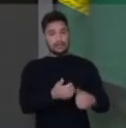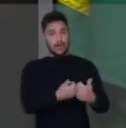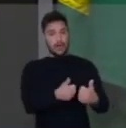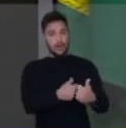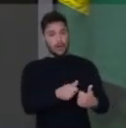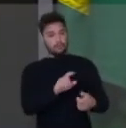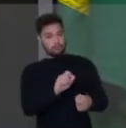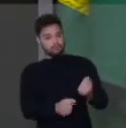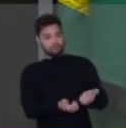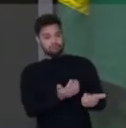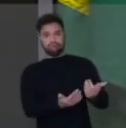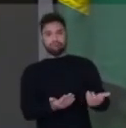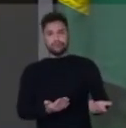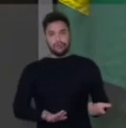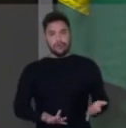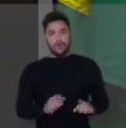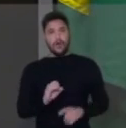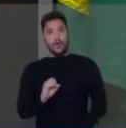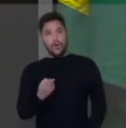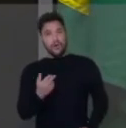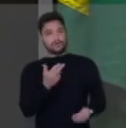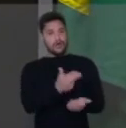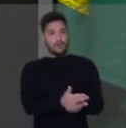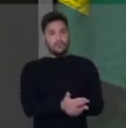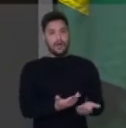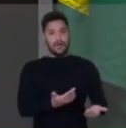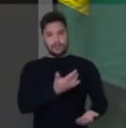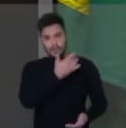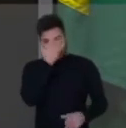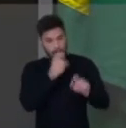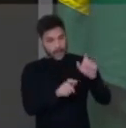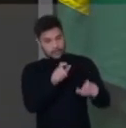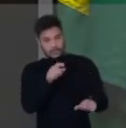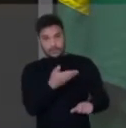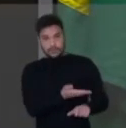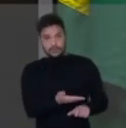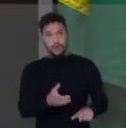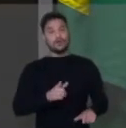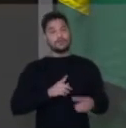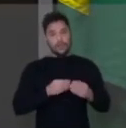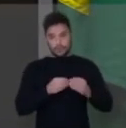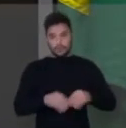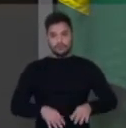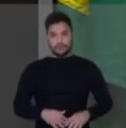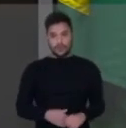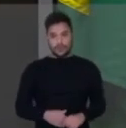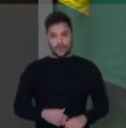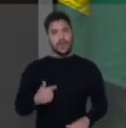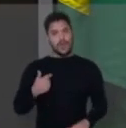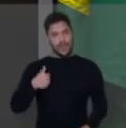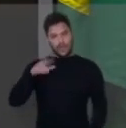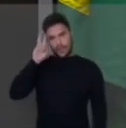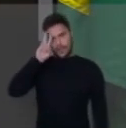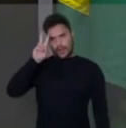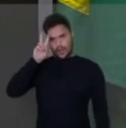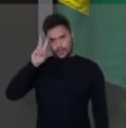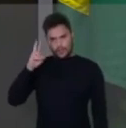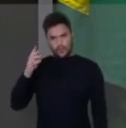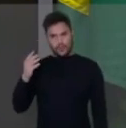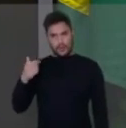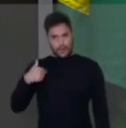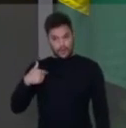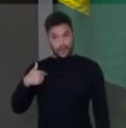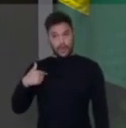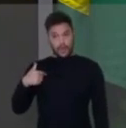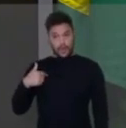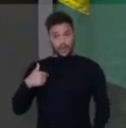queimado, ou senão ele ser roubado. É o trabalhador que está sendo prejudicado com isso. Agora, eu me recordo que quando eu fiz